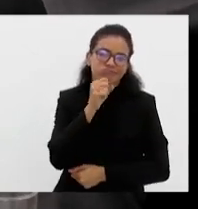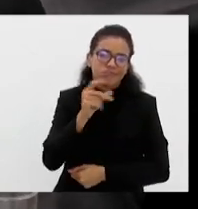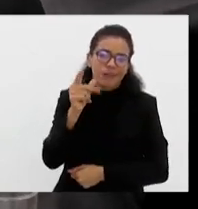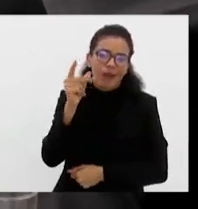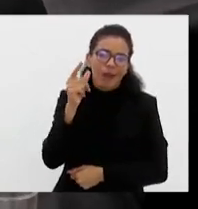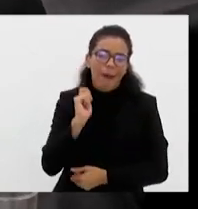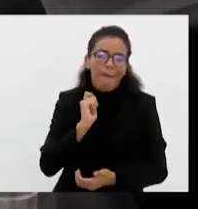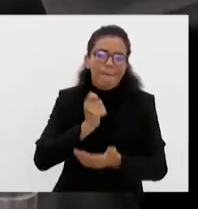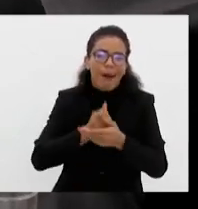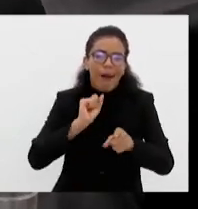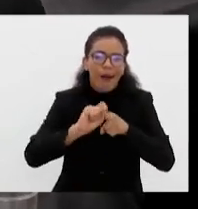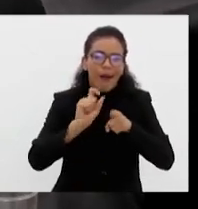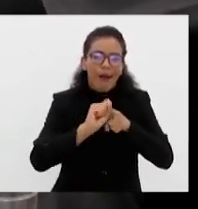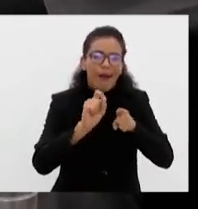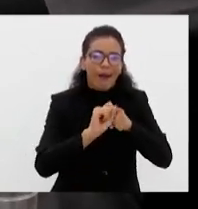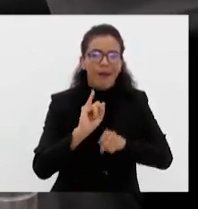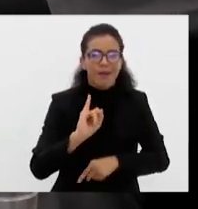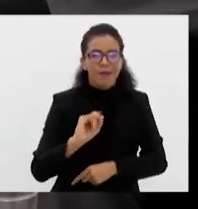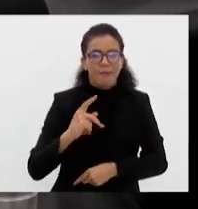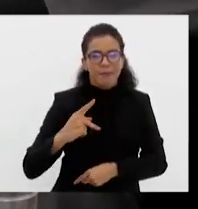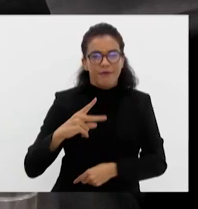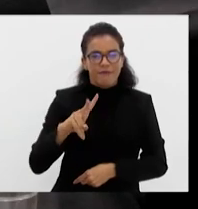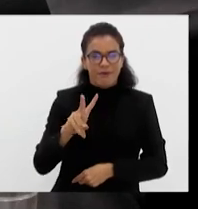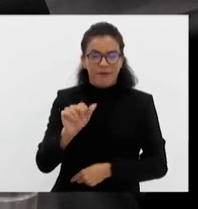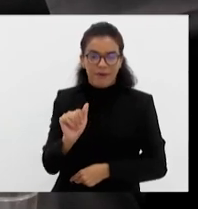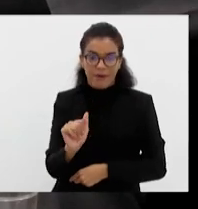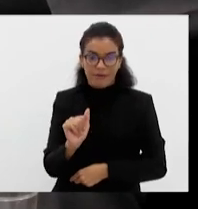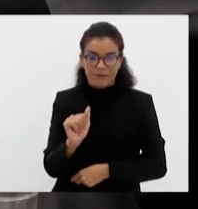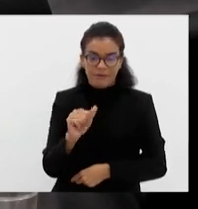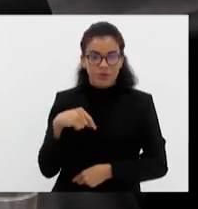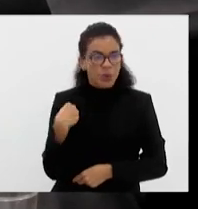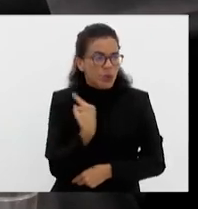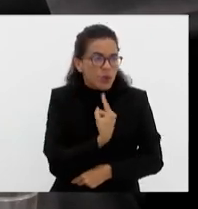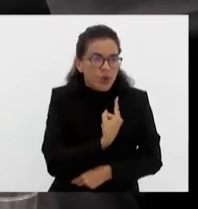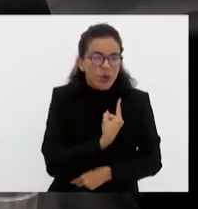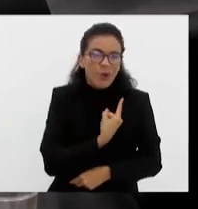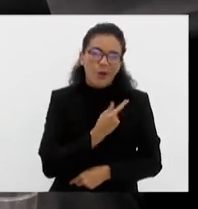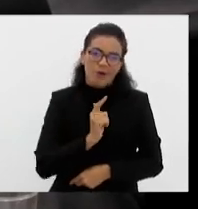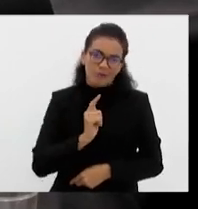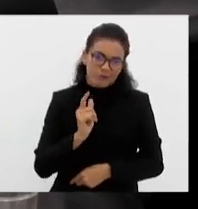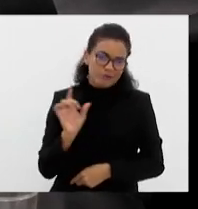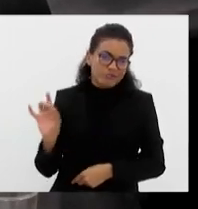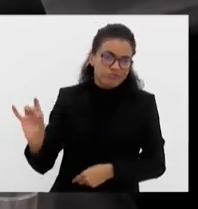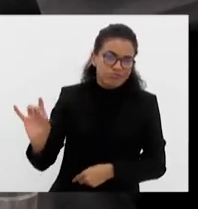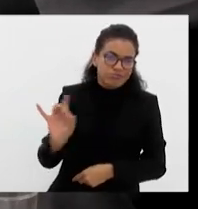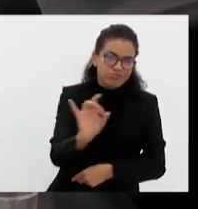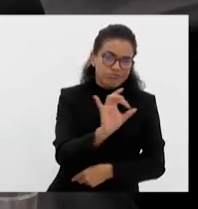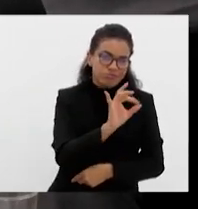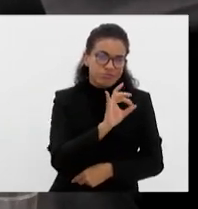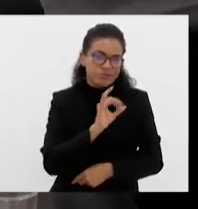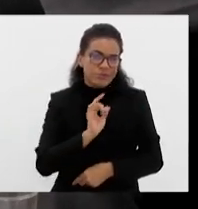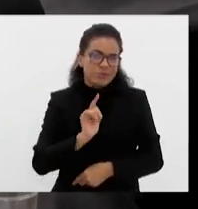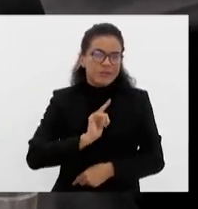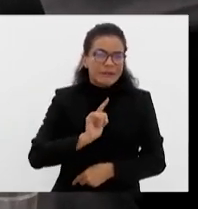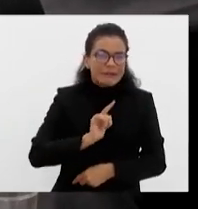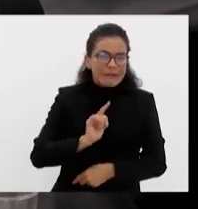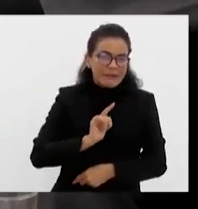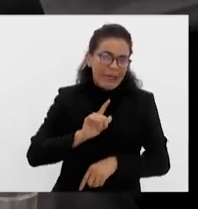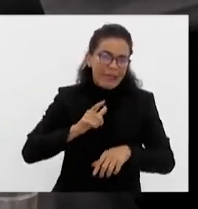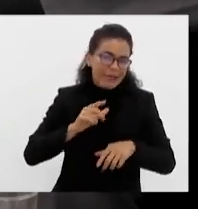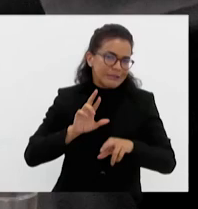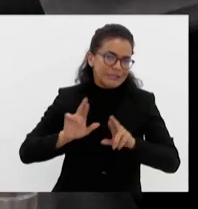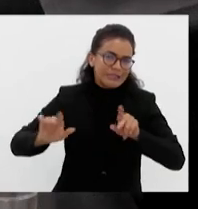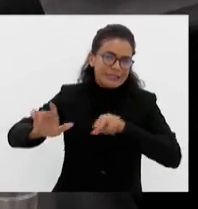está pagando IPVA. Evidentemente que todos nós, cada um vai ter uma